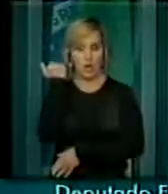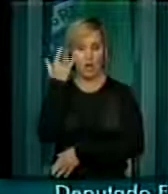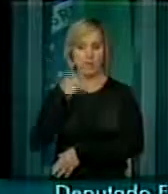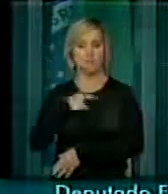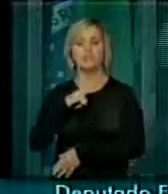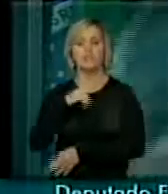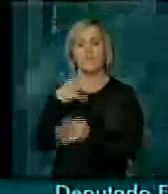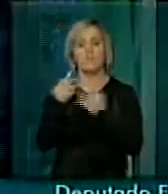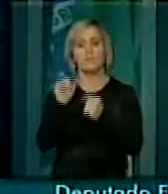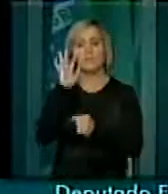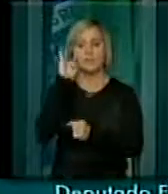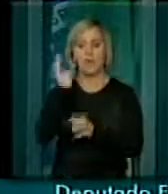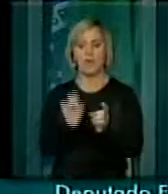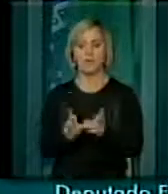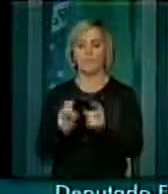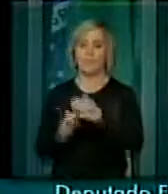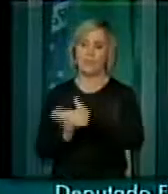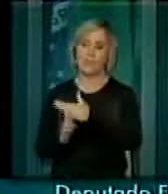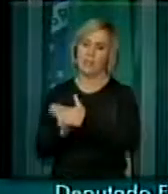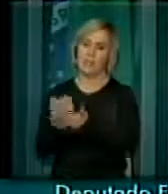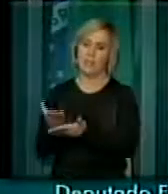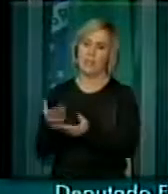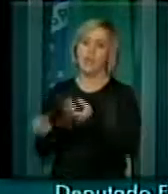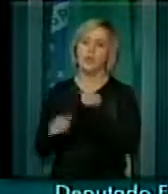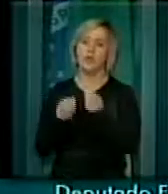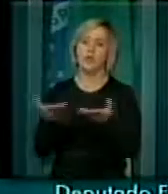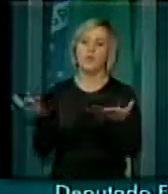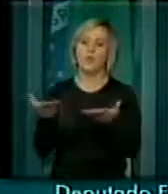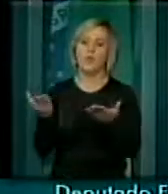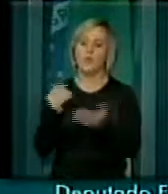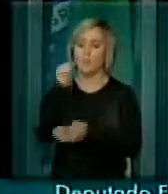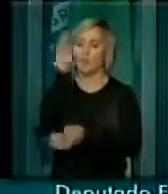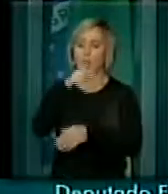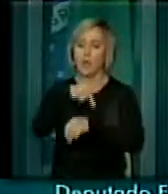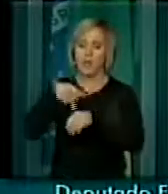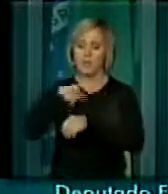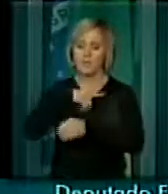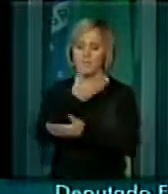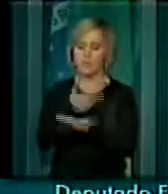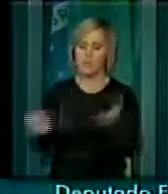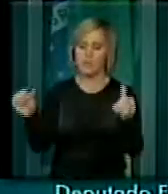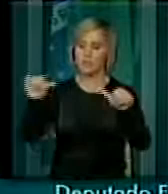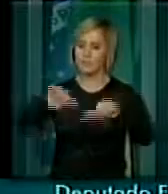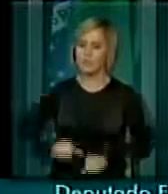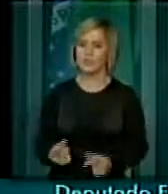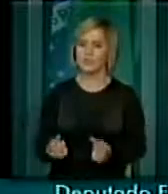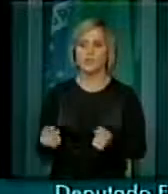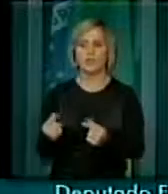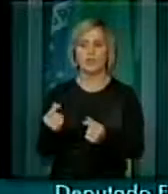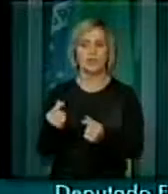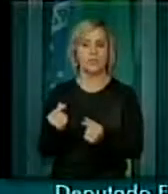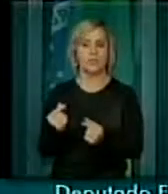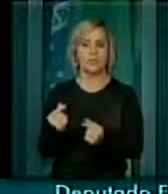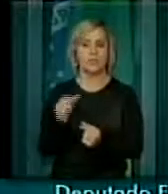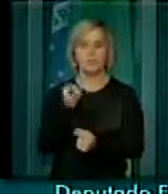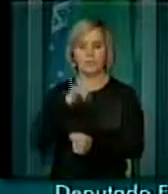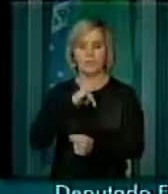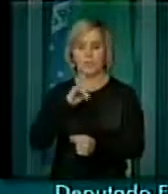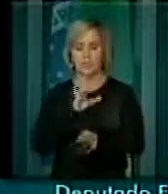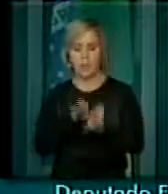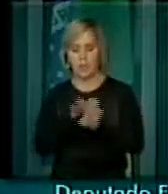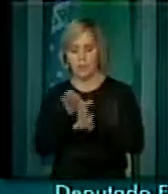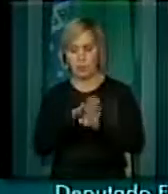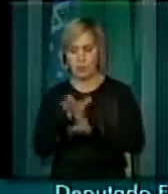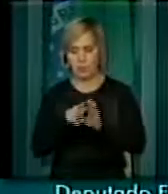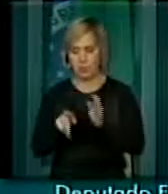a Petrobras, qual era o resultado do prejuízo para o país se tivesse prevalecido a orientação